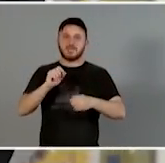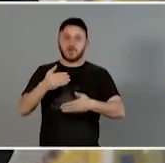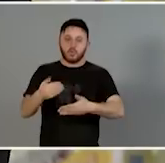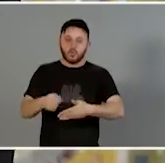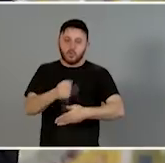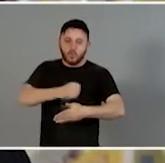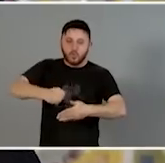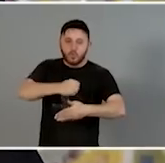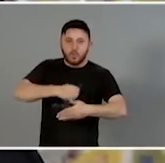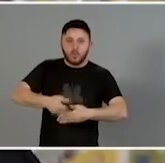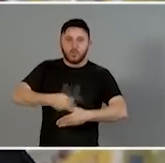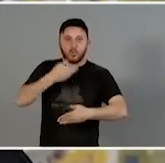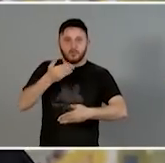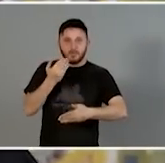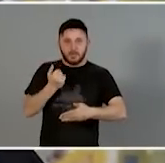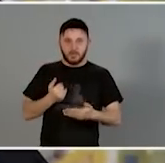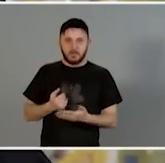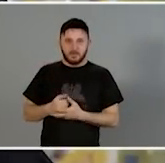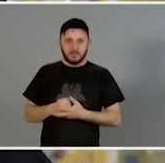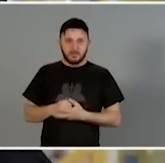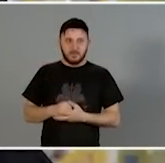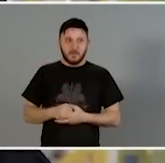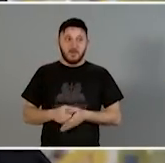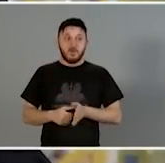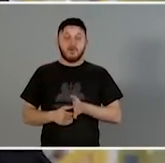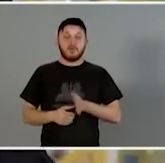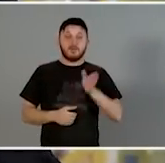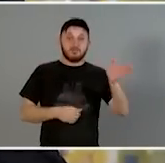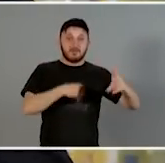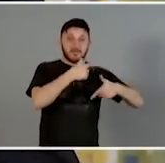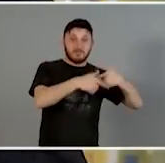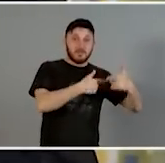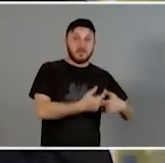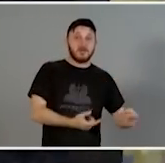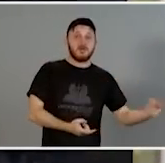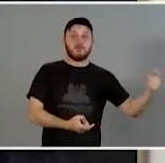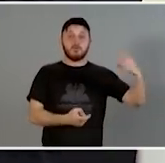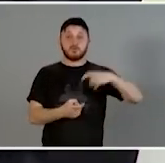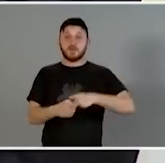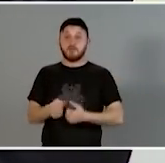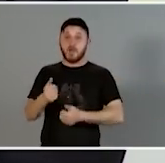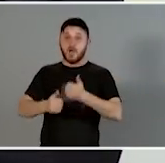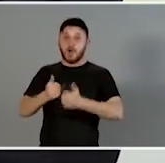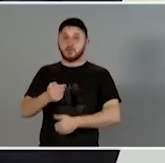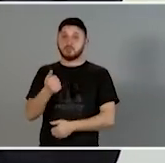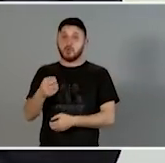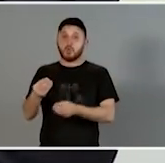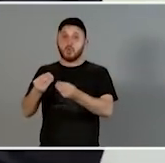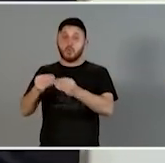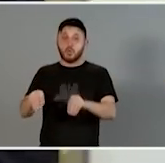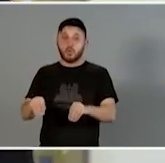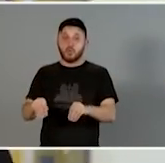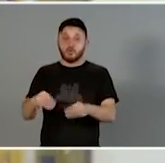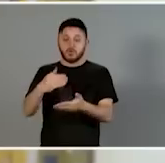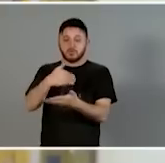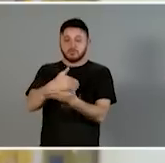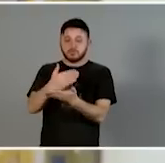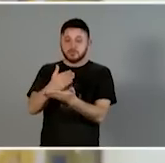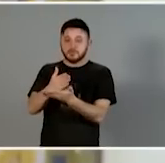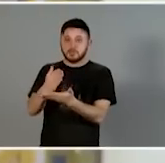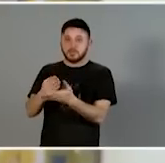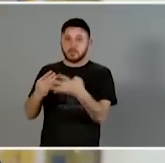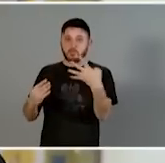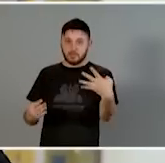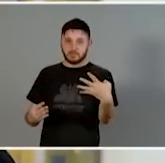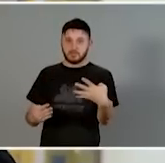Voltava com ovo, um pouquinho de arroz, e ele rachava com 4 filhos. E eu que fazia a divisão. E o pai derrubou a carteira